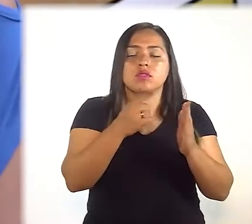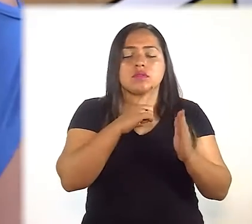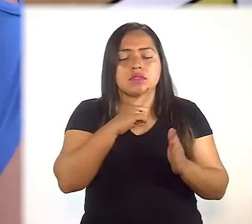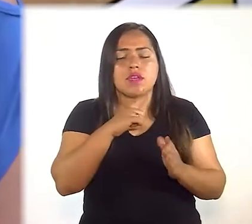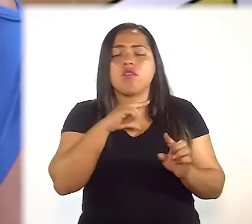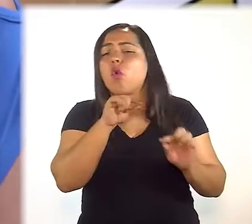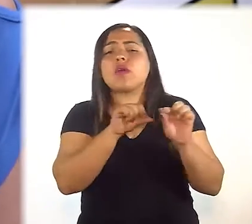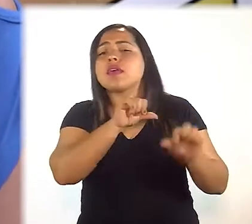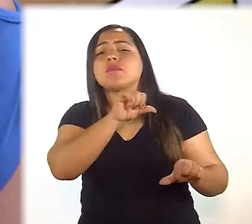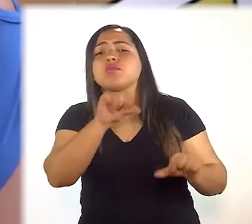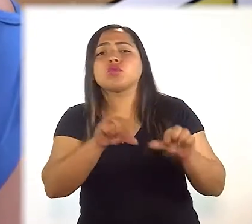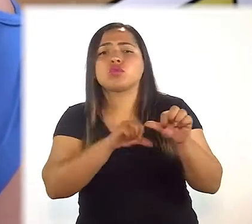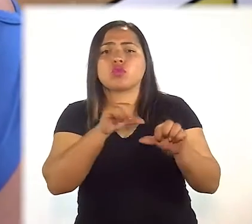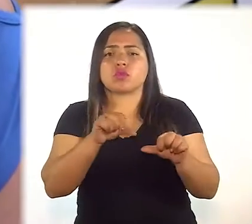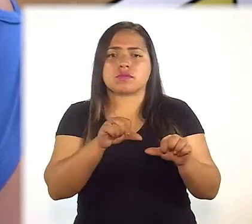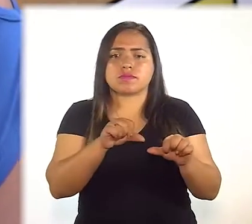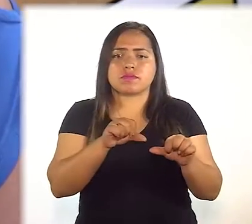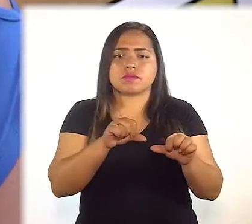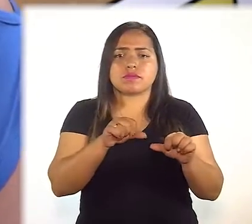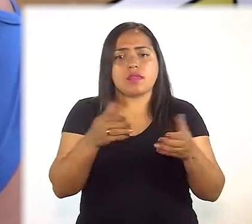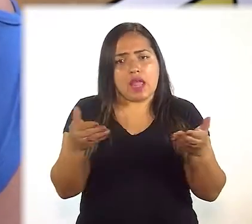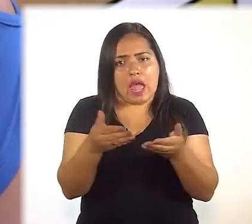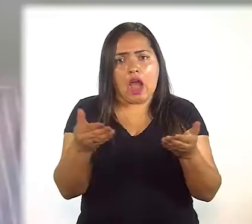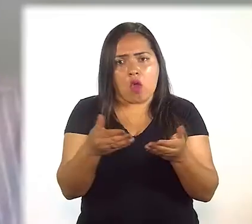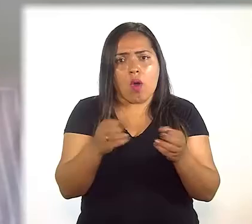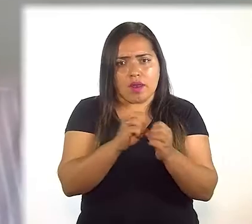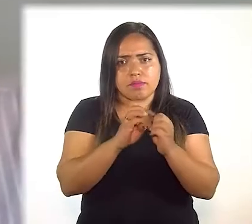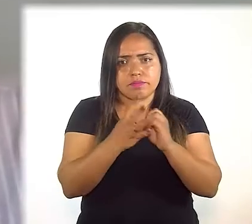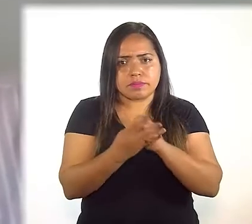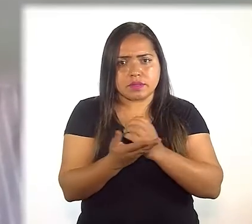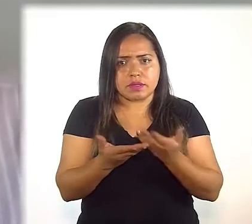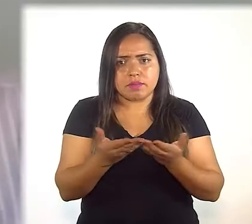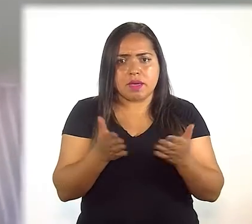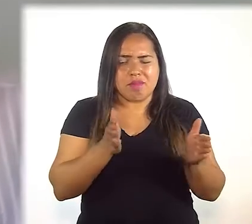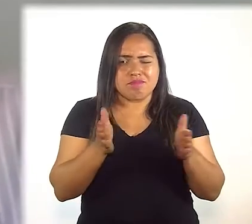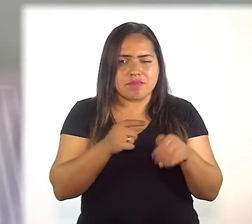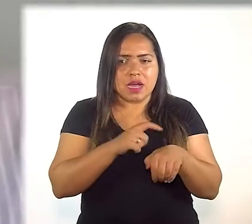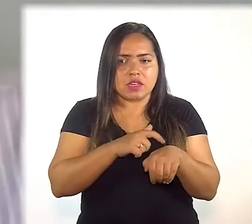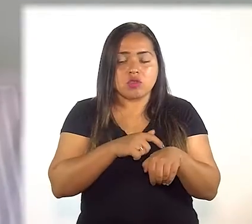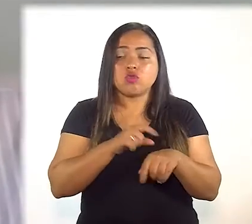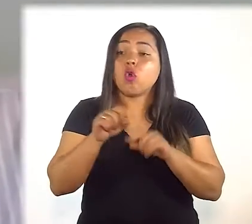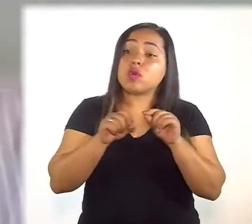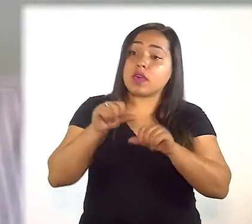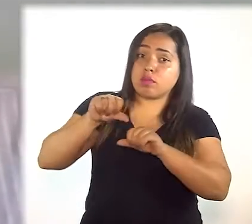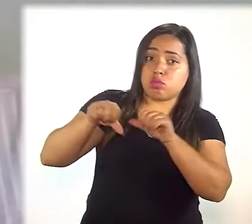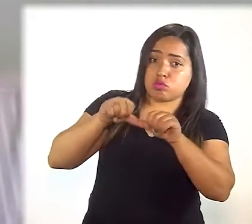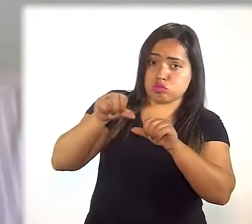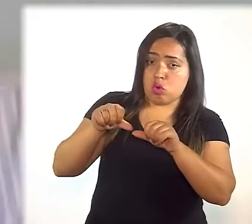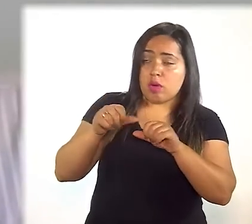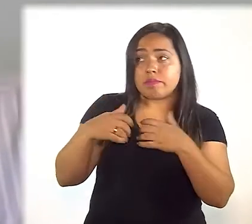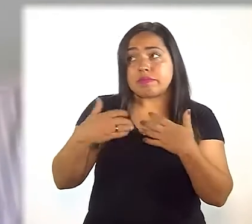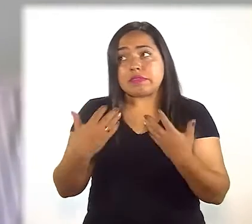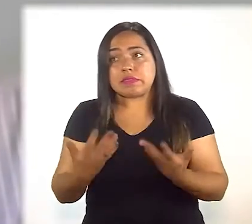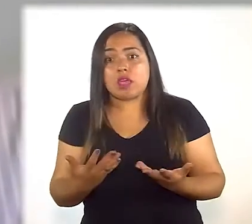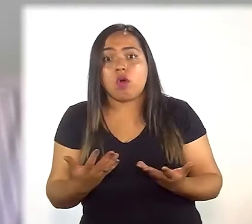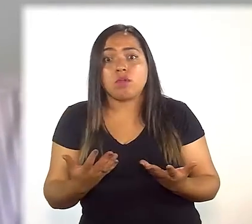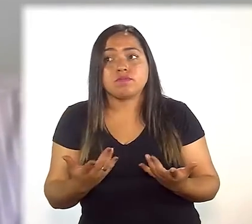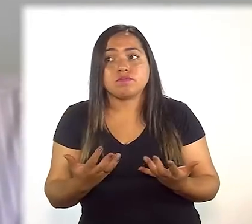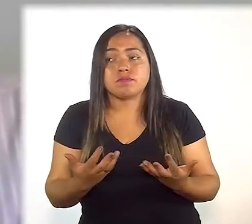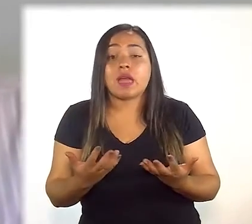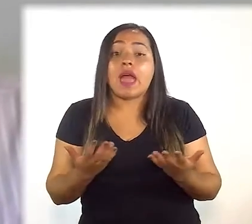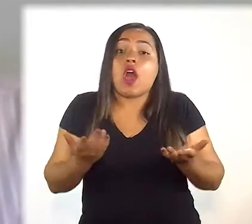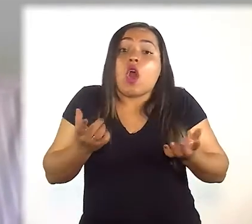que foi modificado durante a pandemia? Então, o que mudou? Na verdade, a